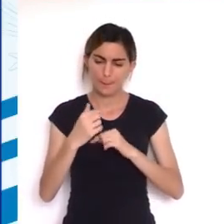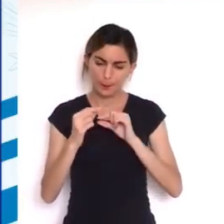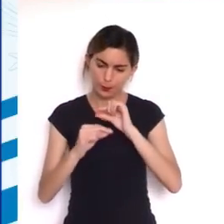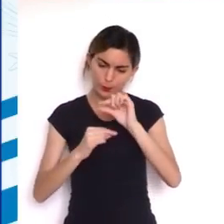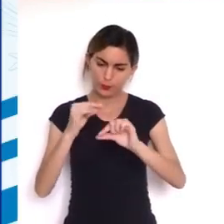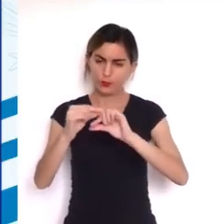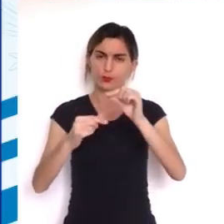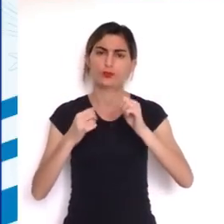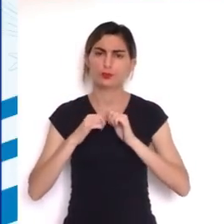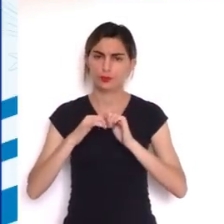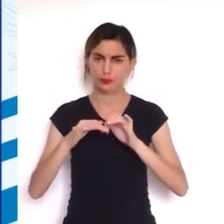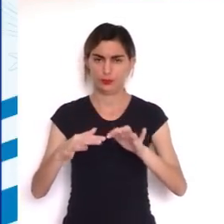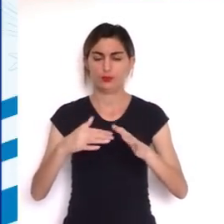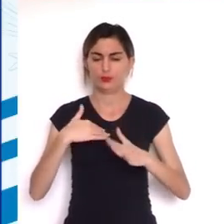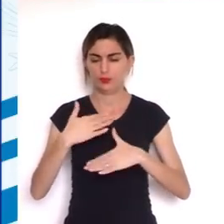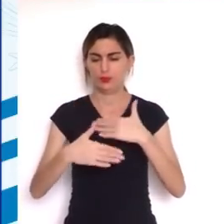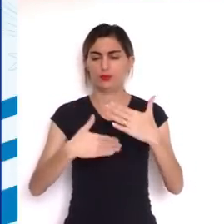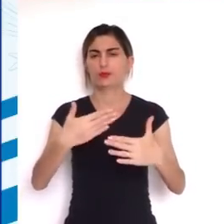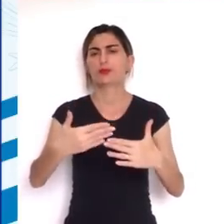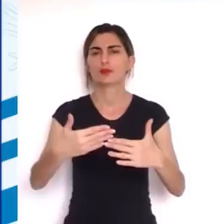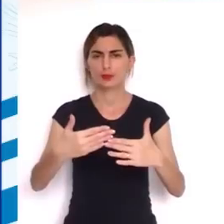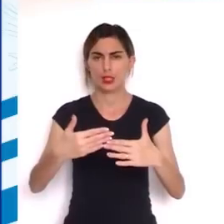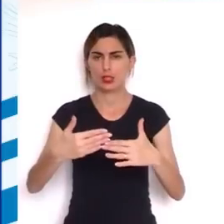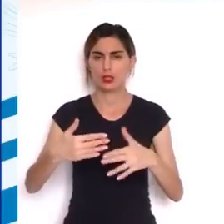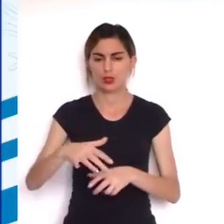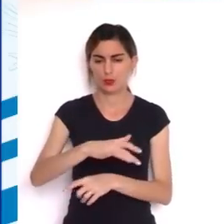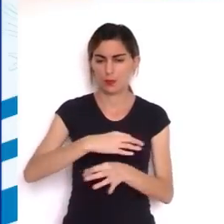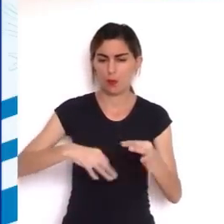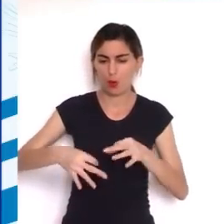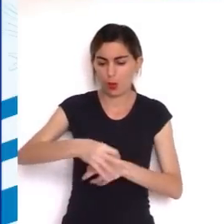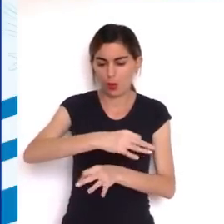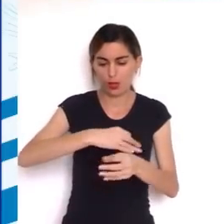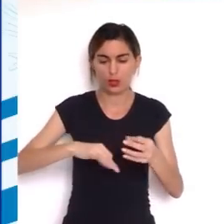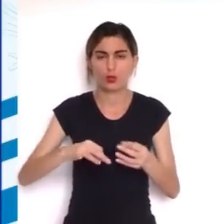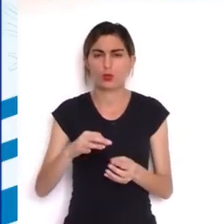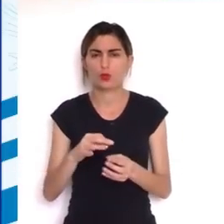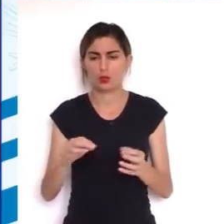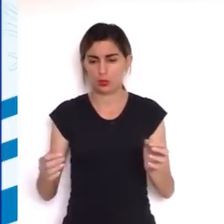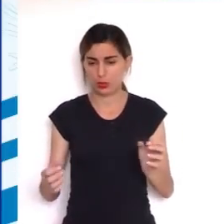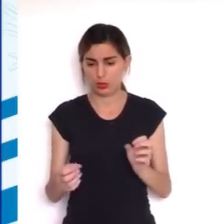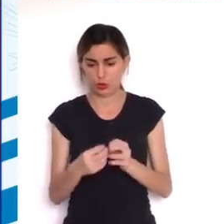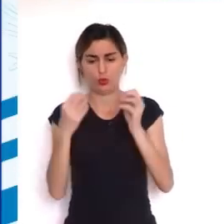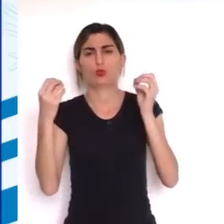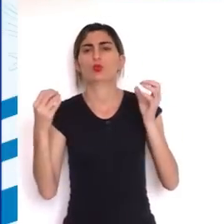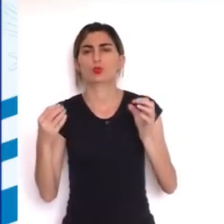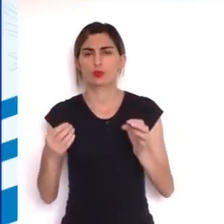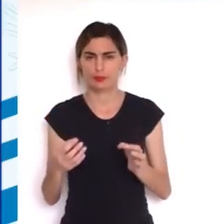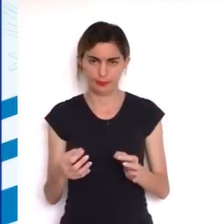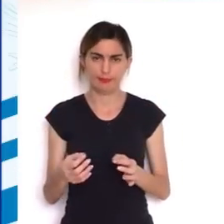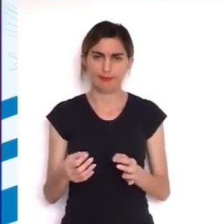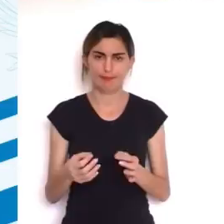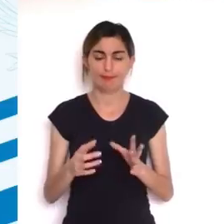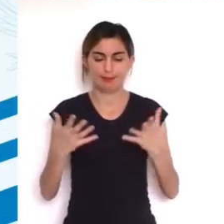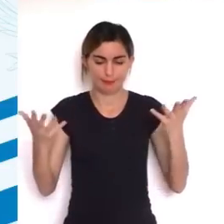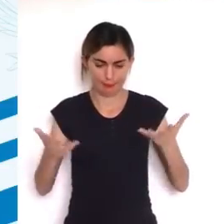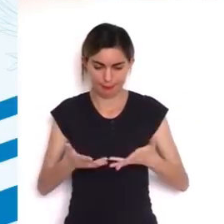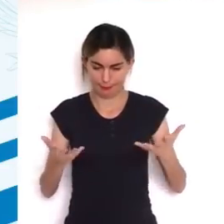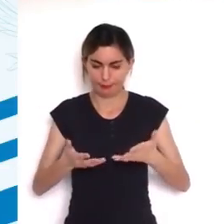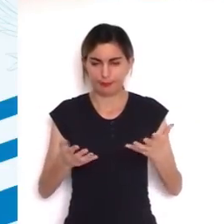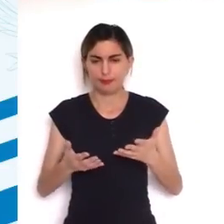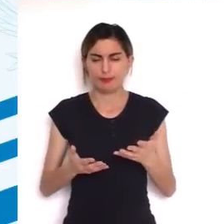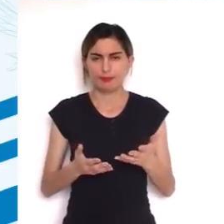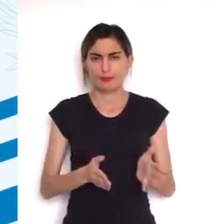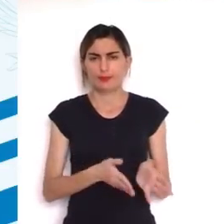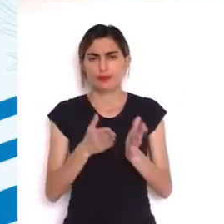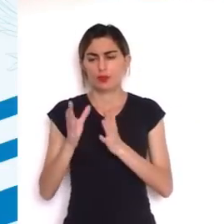a partícula, somente através da agitação das moléculas e do choque entre elas do meio. E agora a